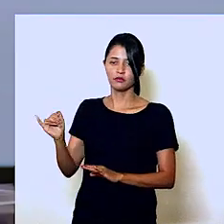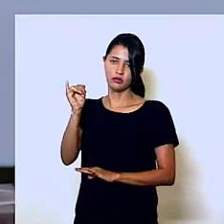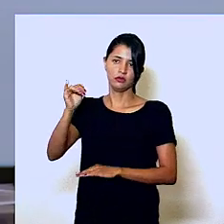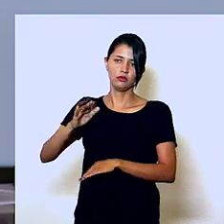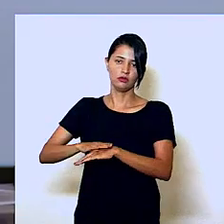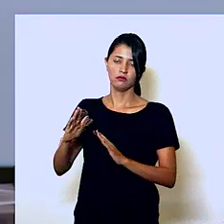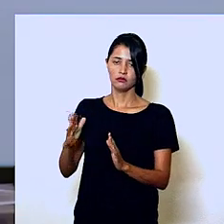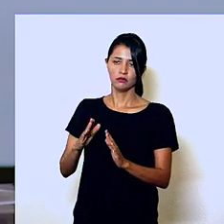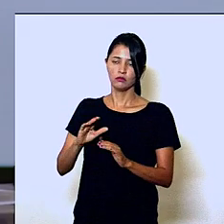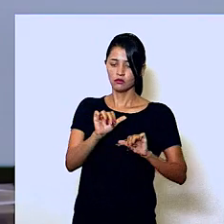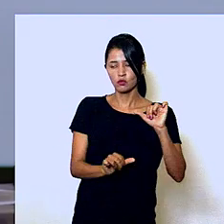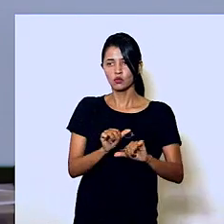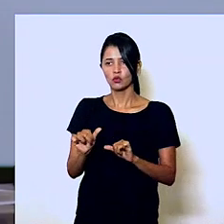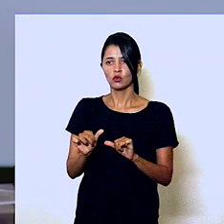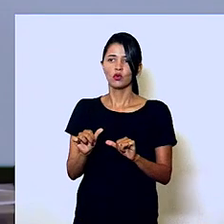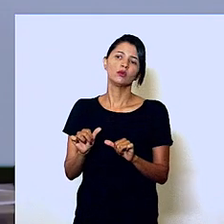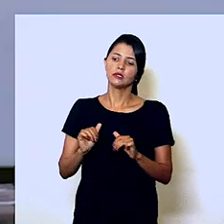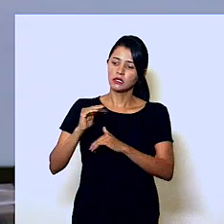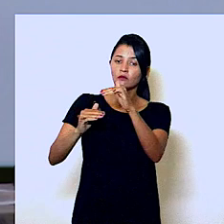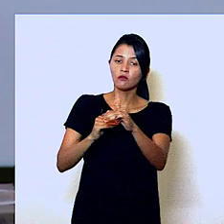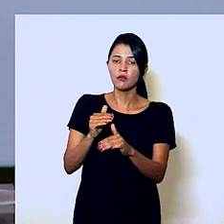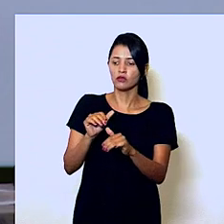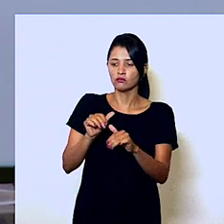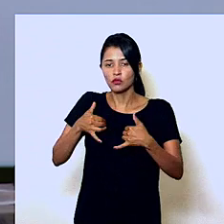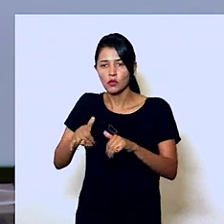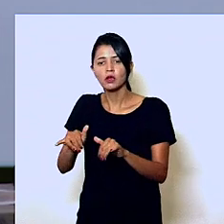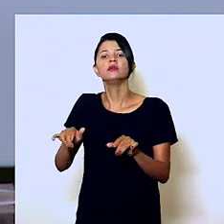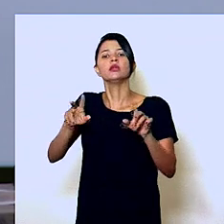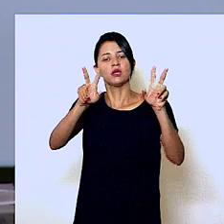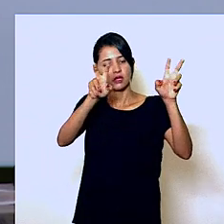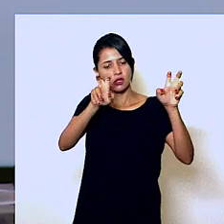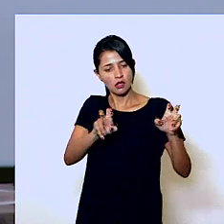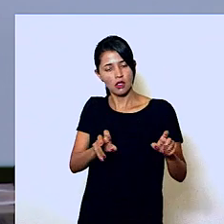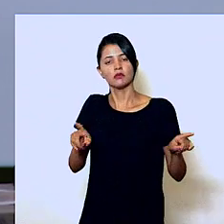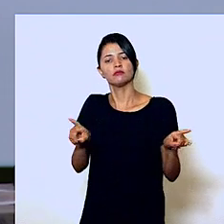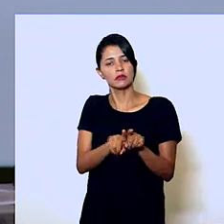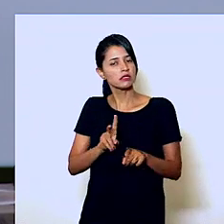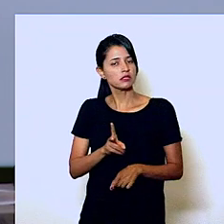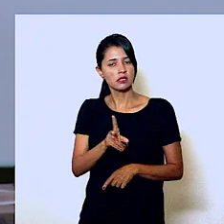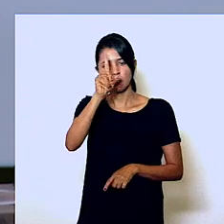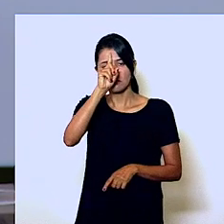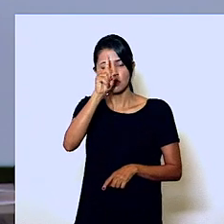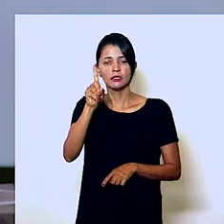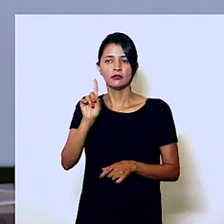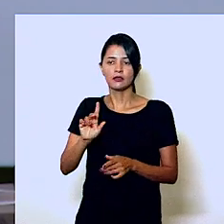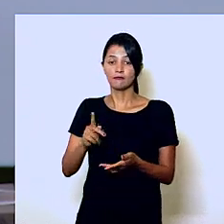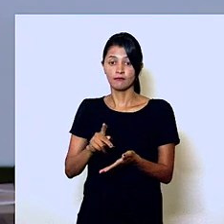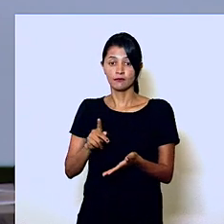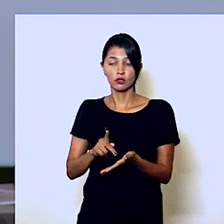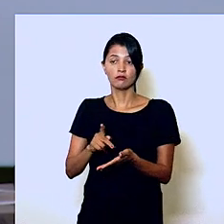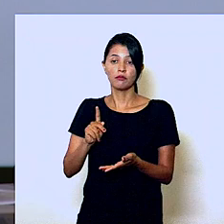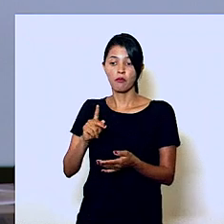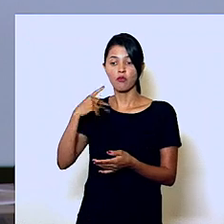e comércio em temas de todo dia na execução da política externa do país. Fecha aspas. Mas a contribuição